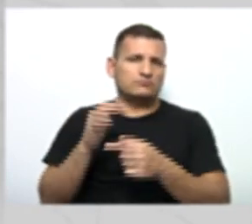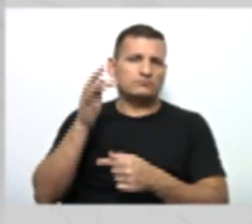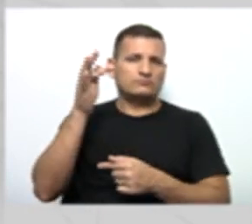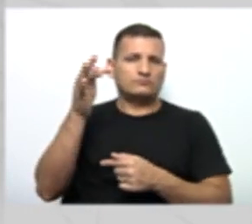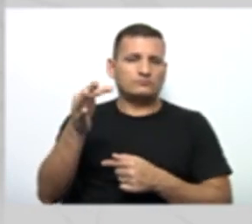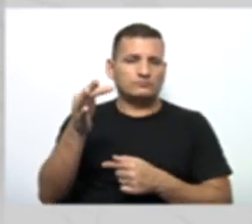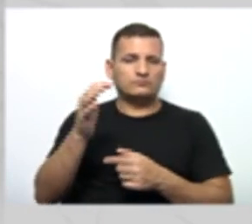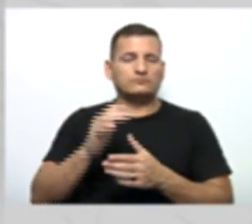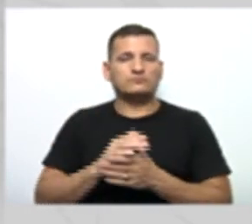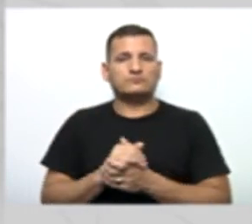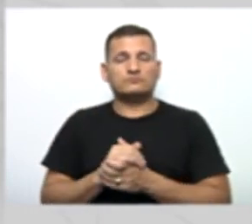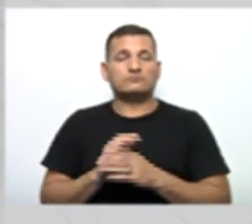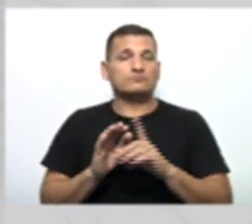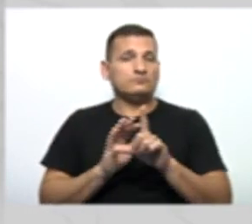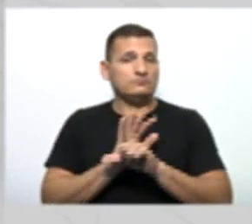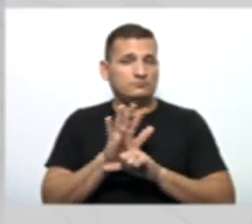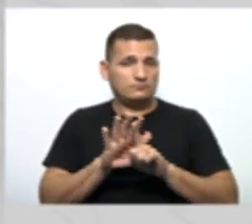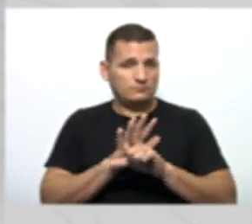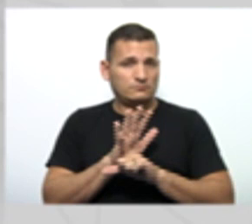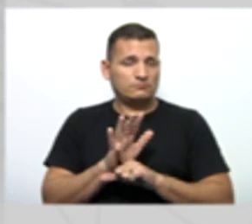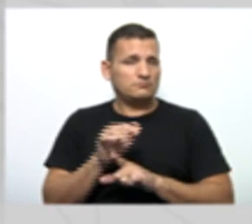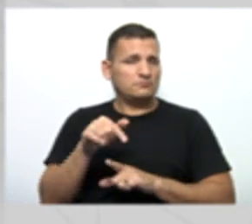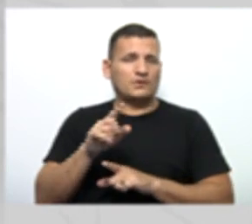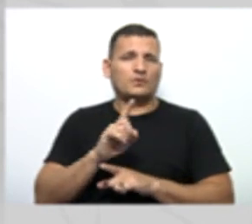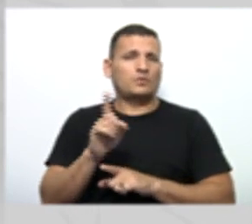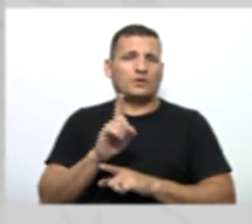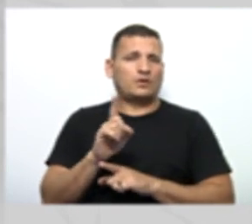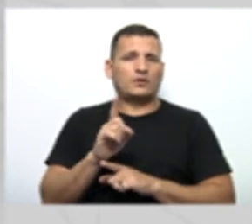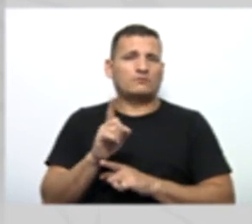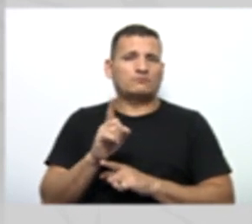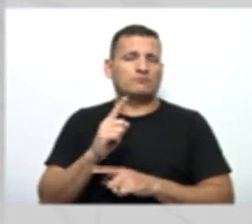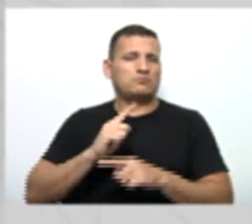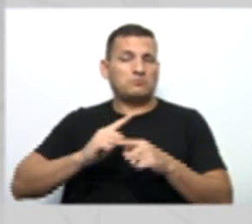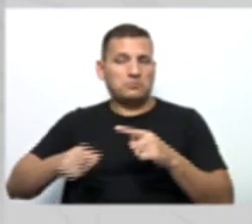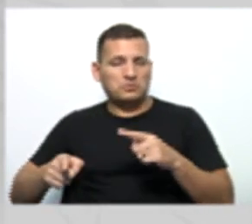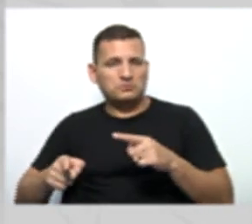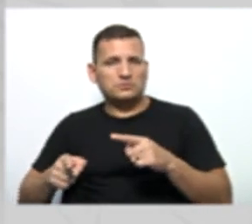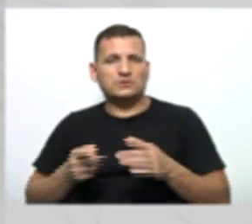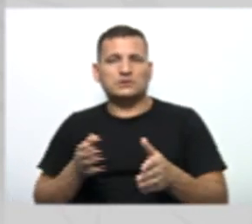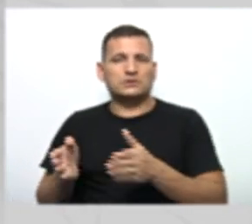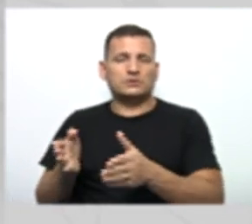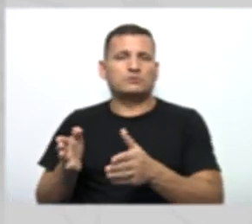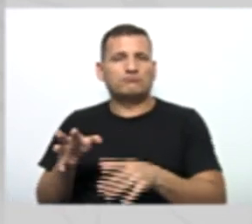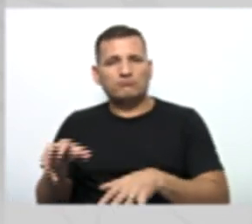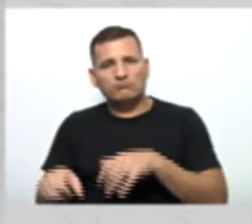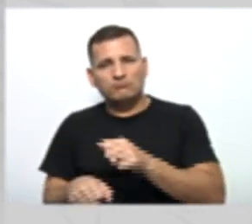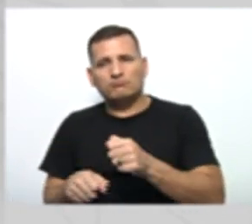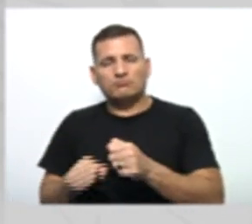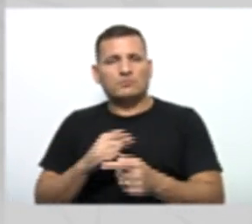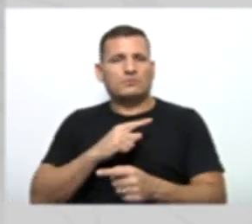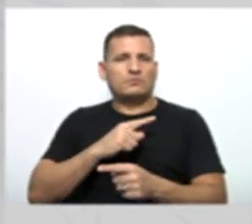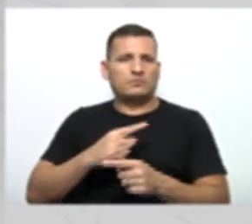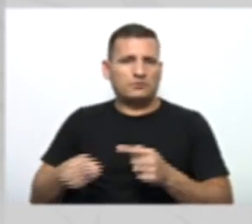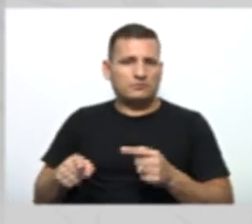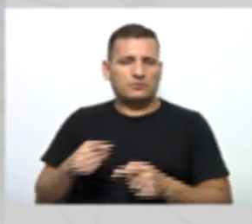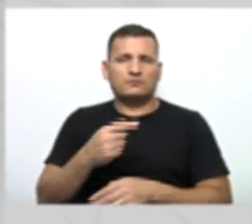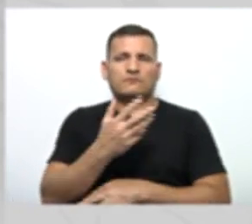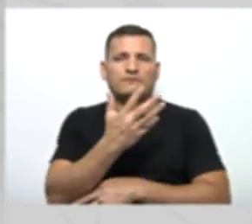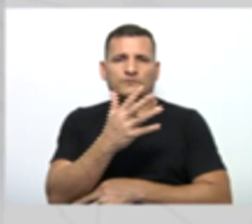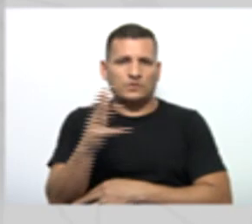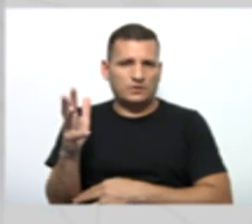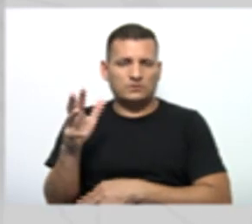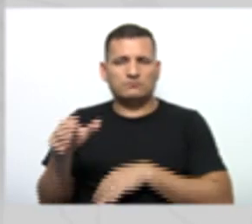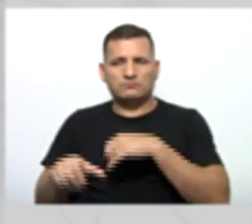ela não busca manter uma floresta intocada, não busca manter um rio intocado, não busca eliminar todas as formas